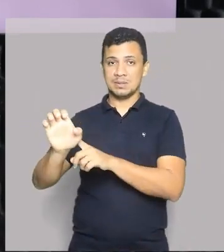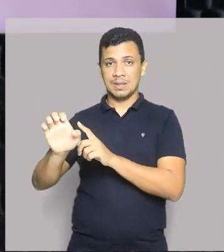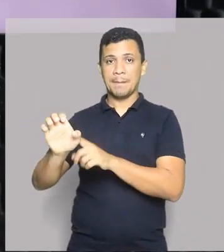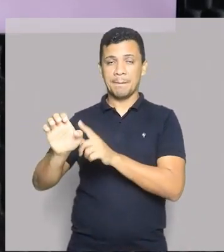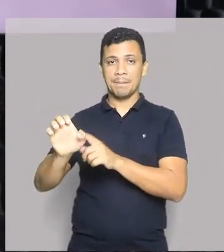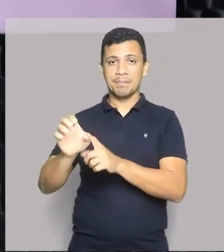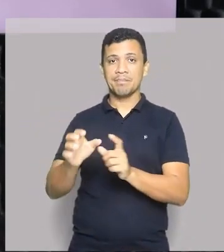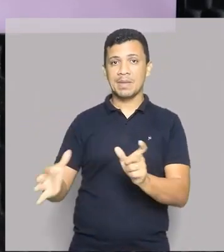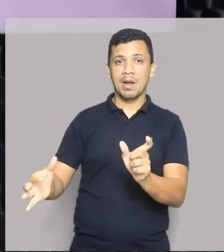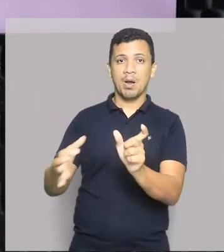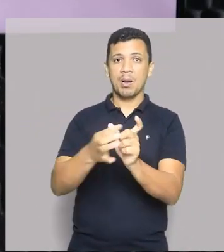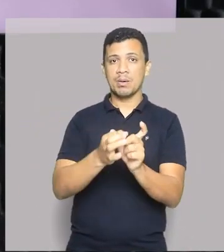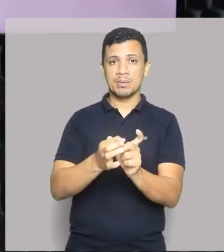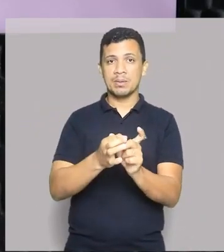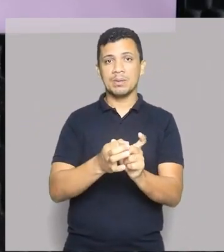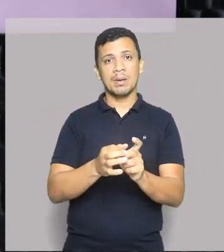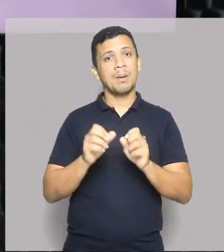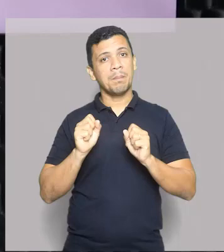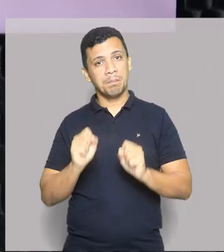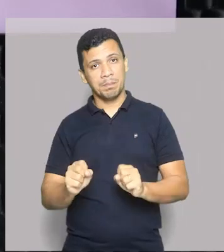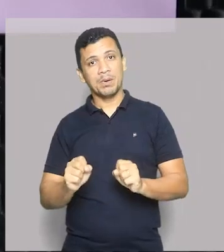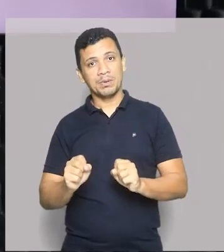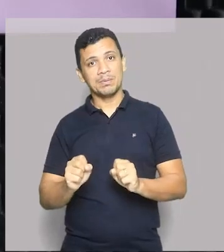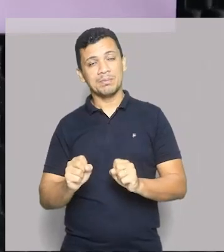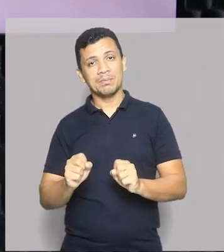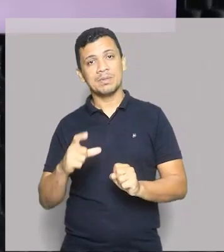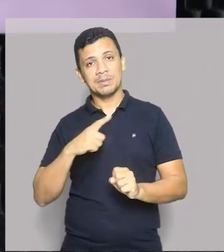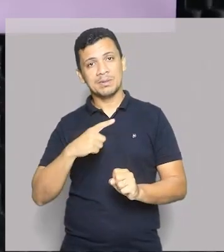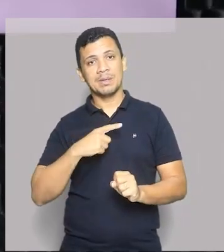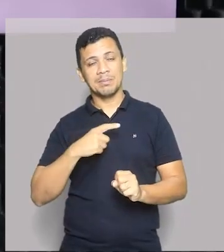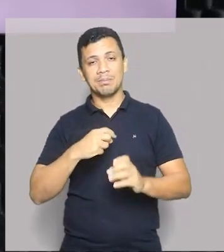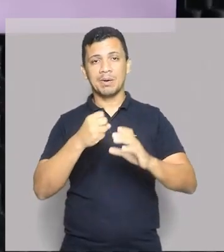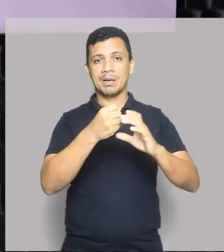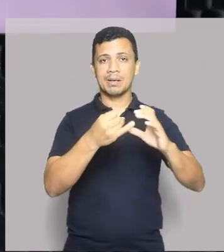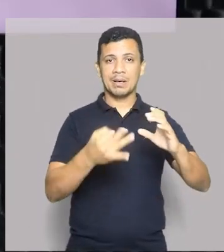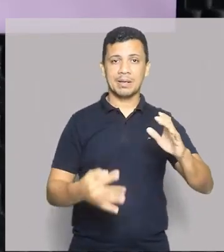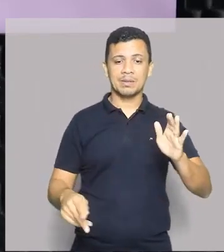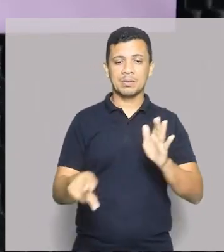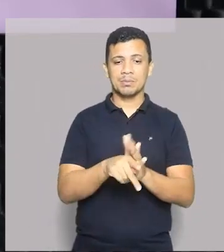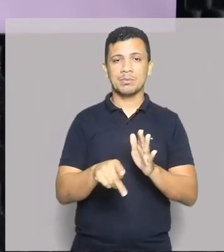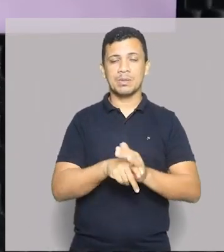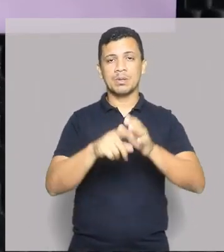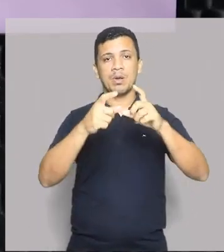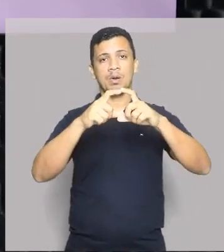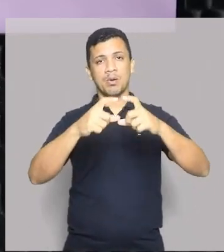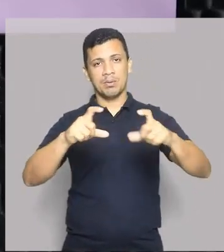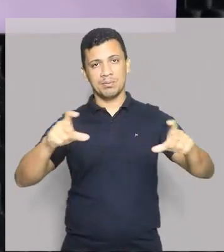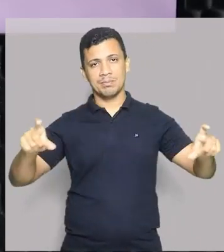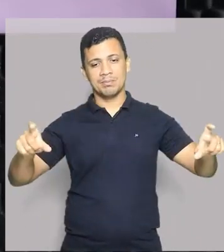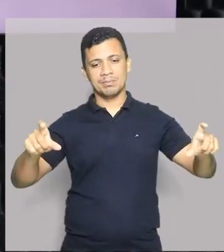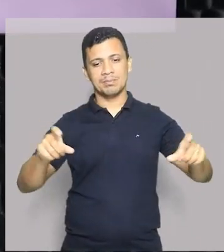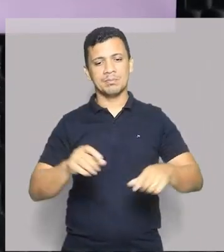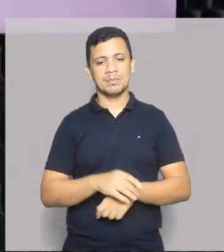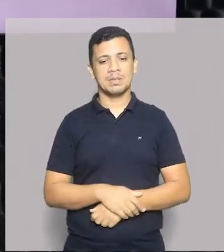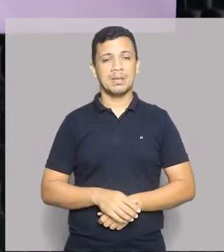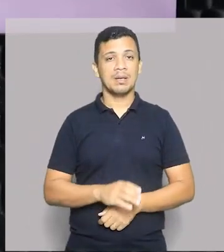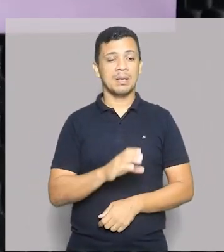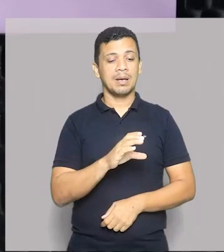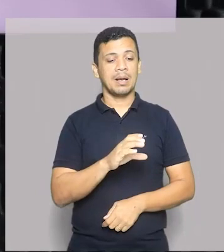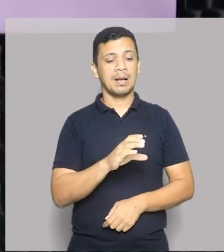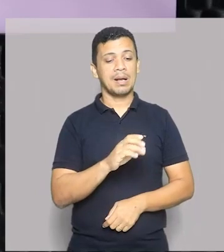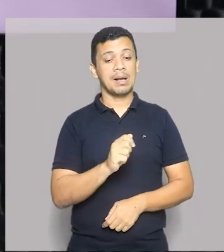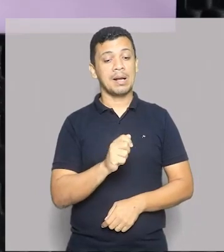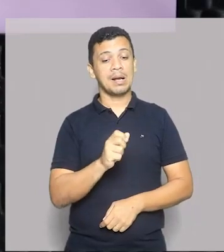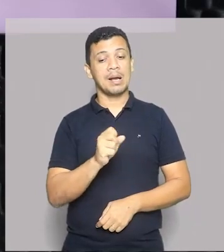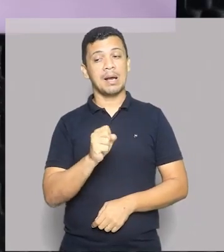Eles passam essa ideia de hipótese, de condição, caracterizando aí as orações condicionais. Caso você chegue